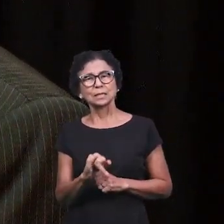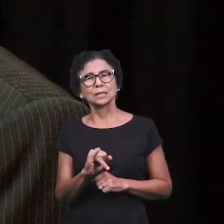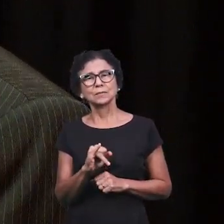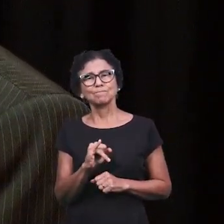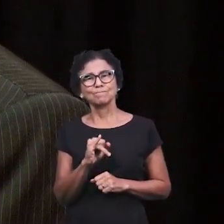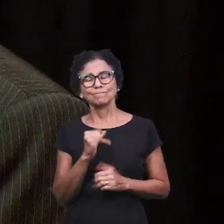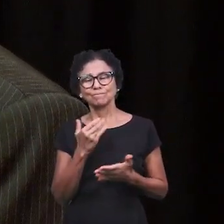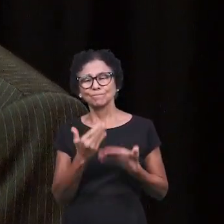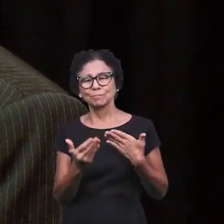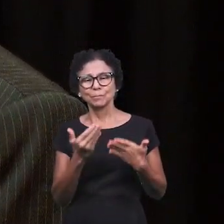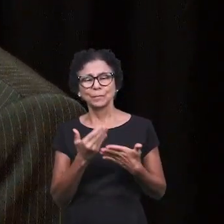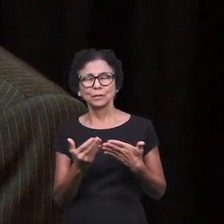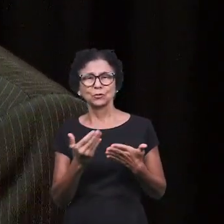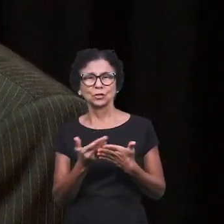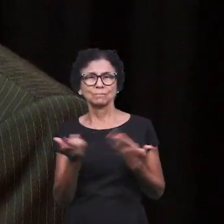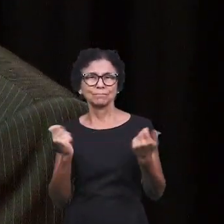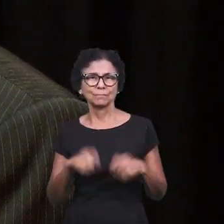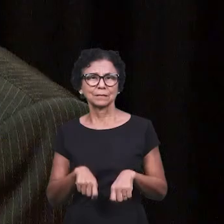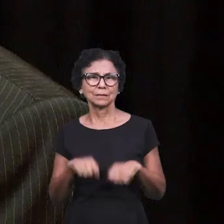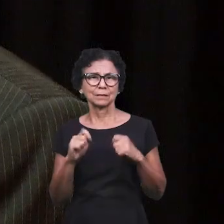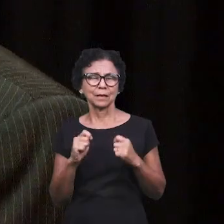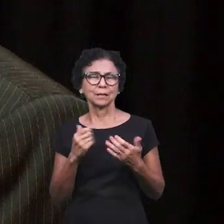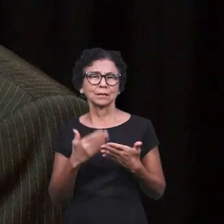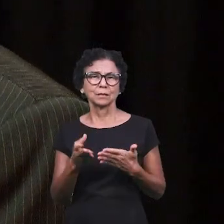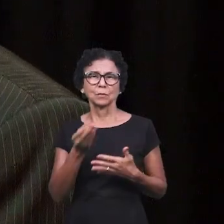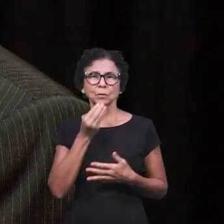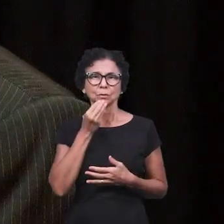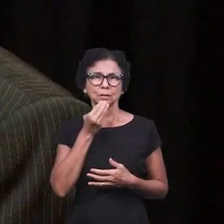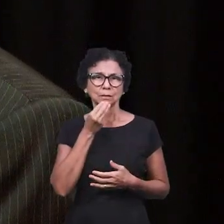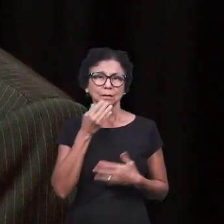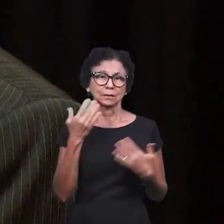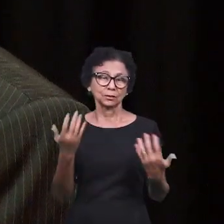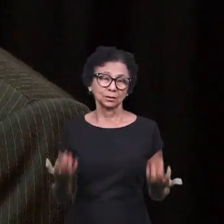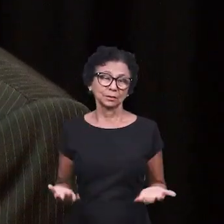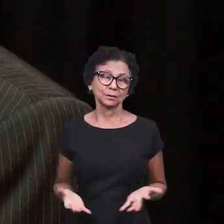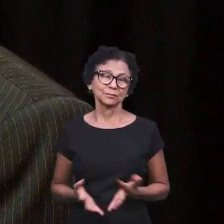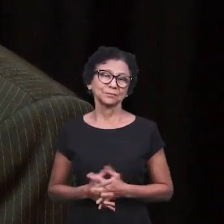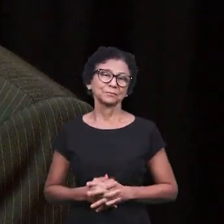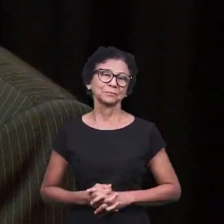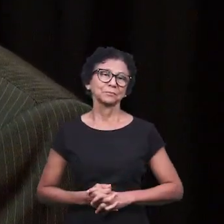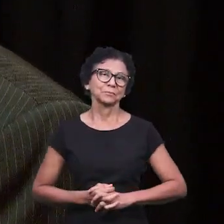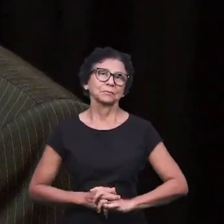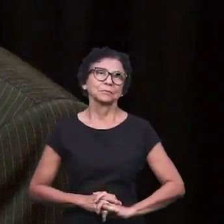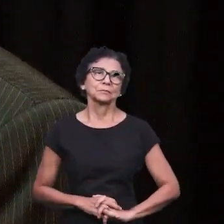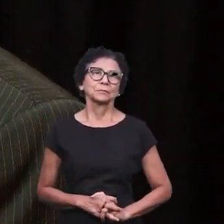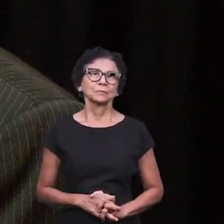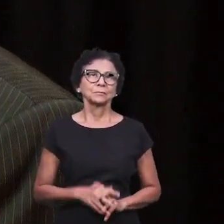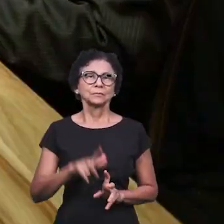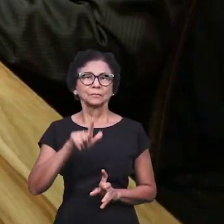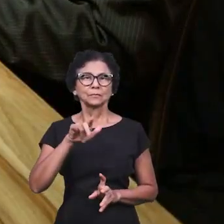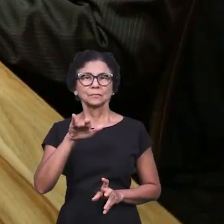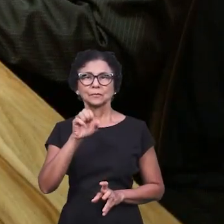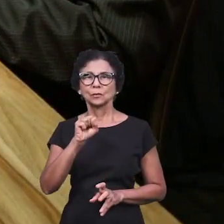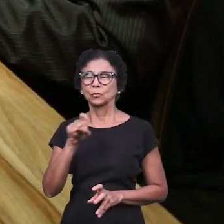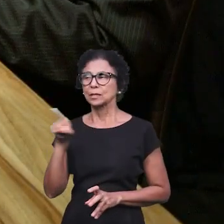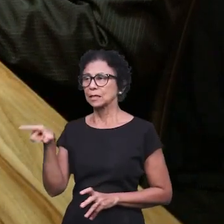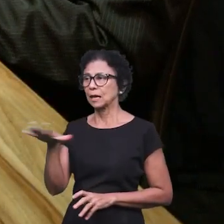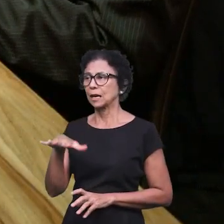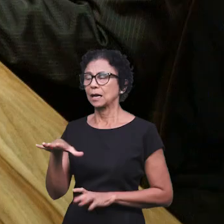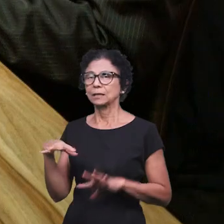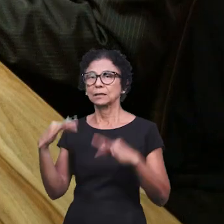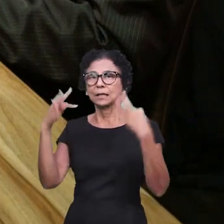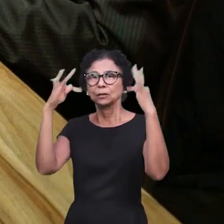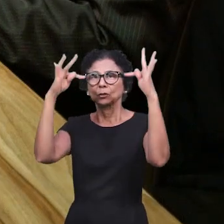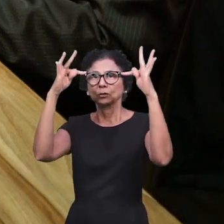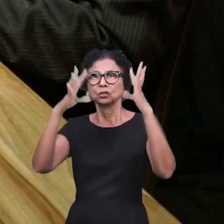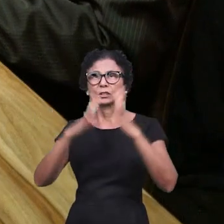nos estudos, ou se houve uma perda dessa capacidade, dessas oportunidades, né, de estudar. Fundamental, né, Luiz? O